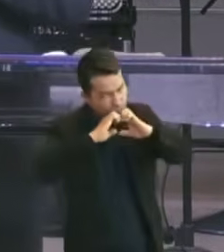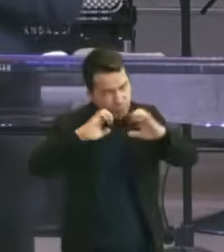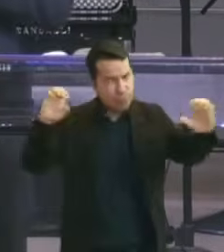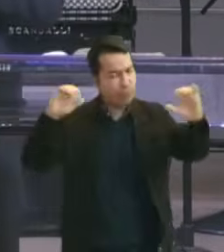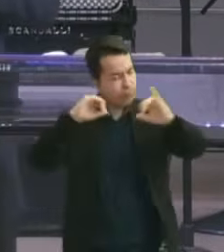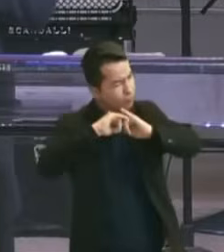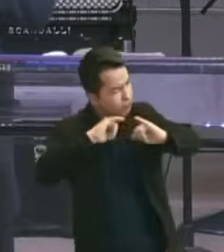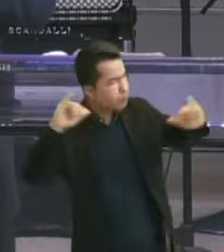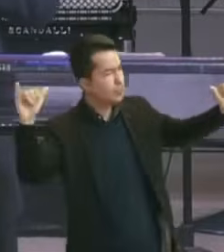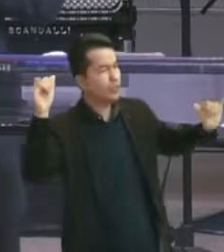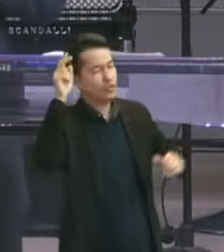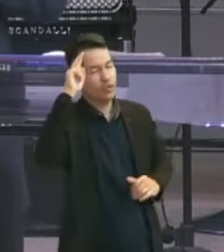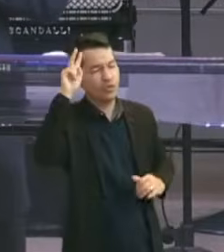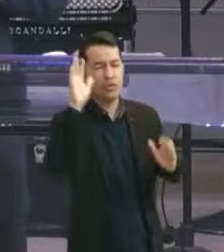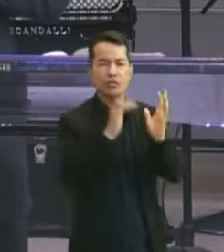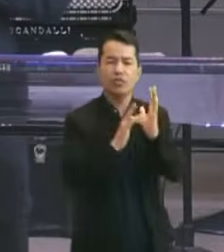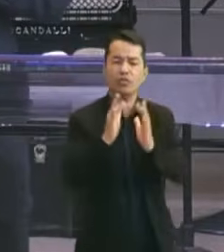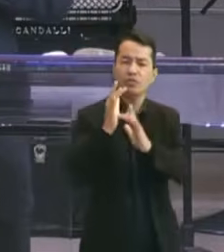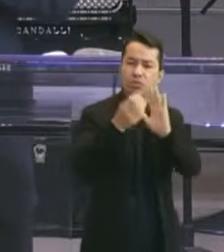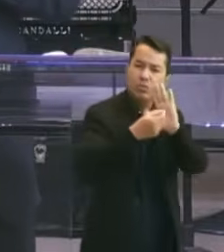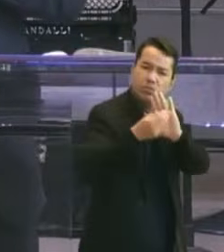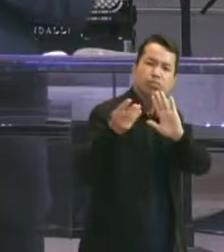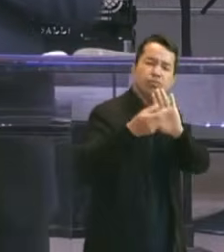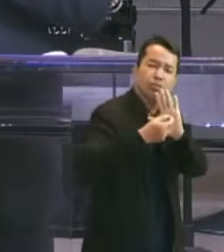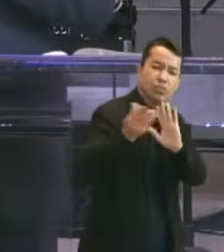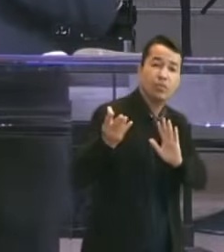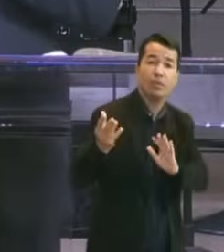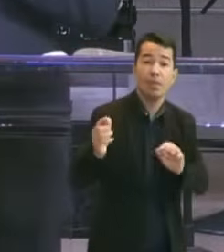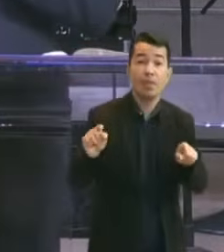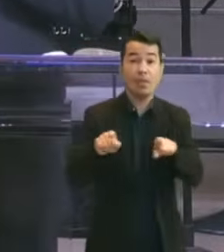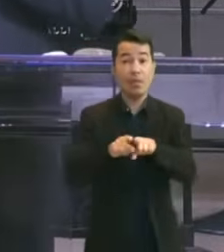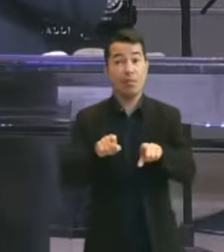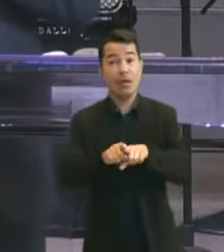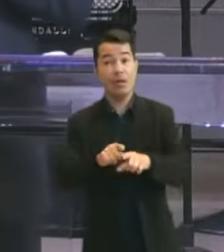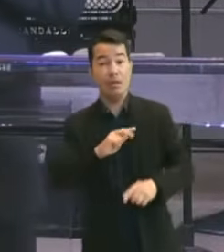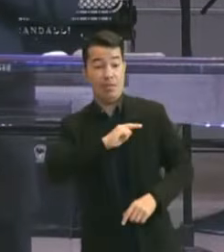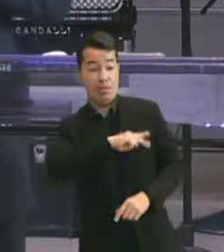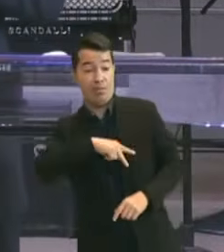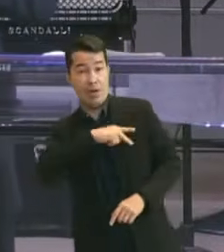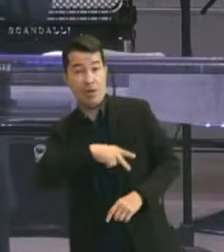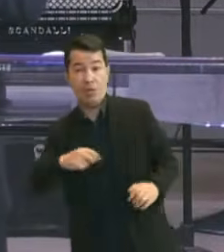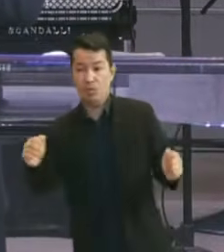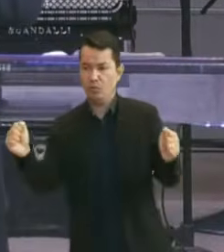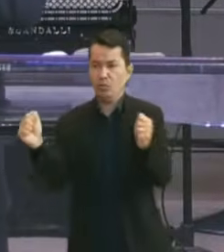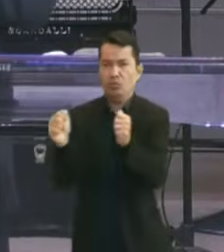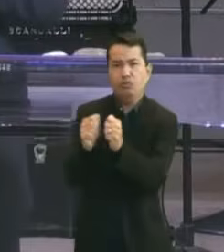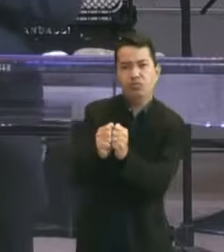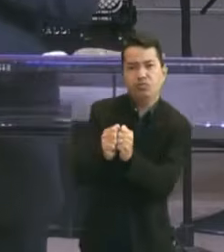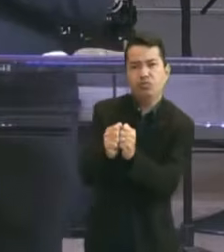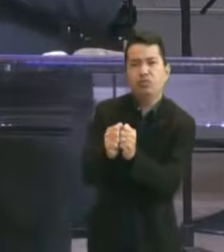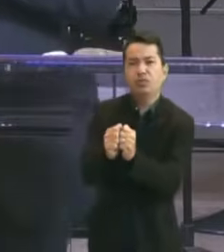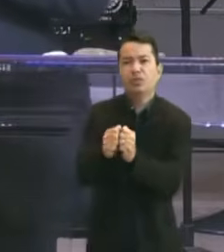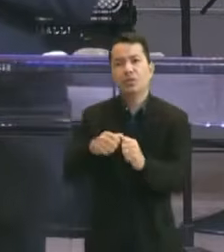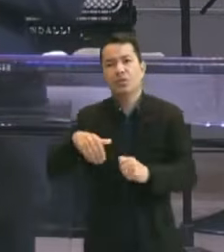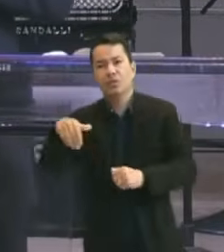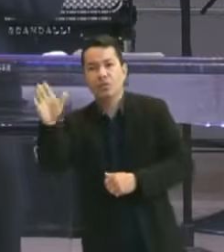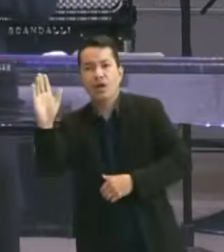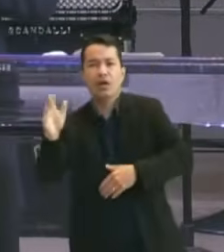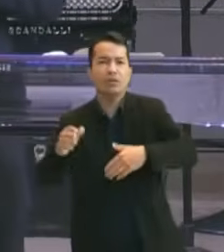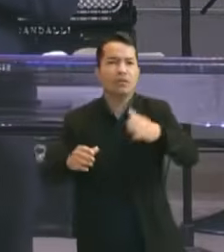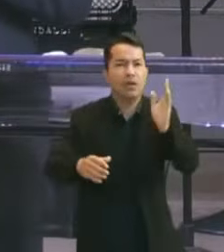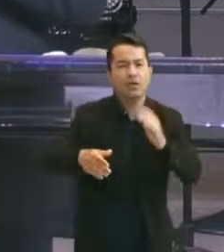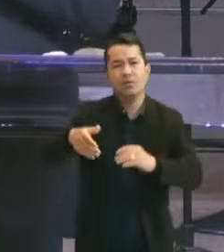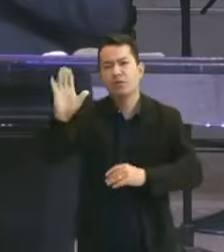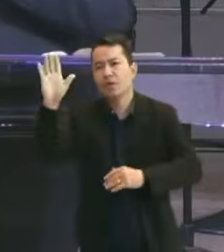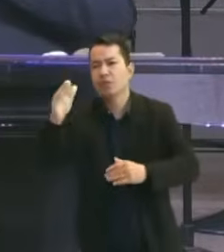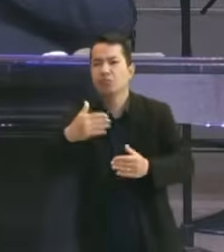corajosamente o evangelho. Depois disso, Saulo ficou com eles, andando por toda parte em Jerusalém. E pelo